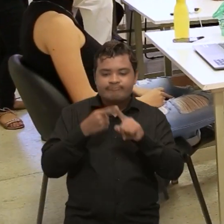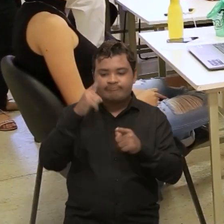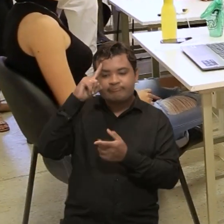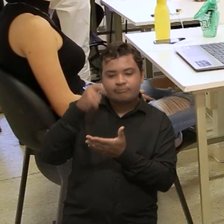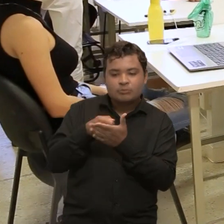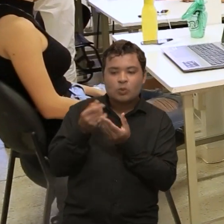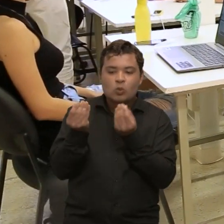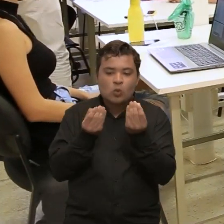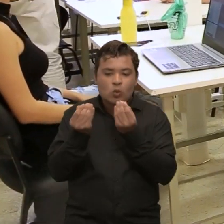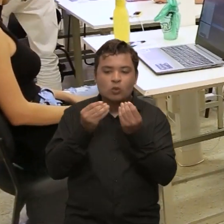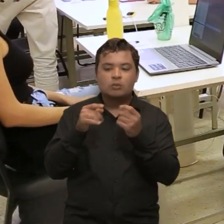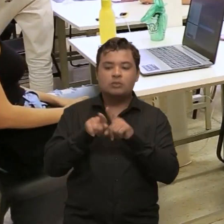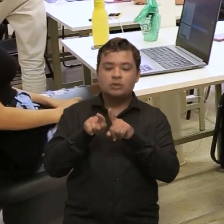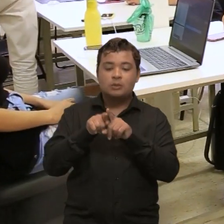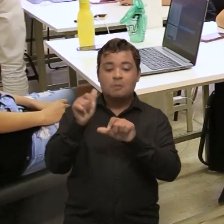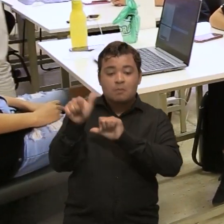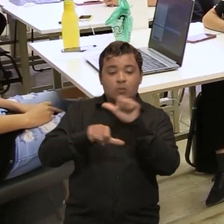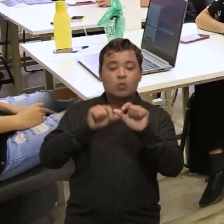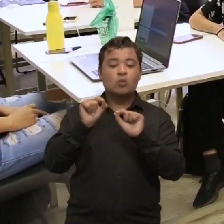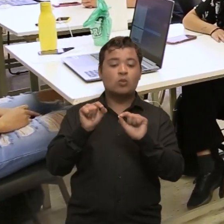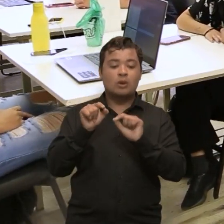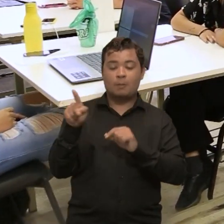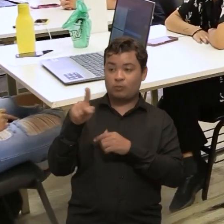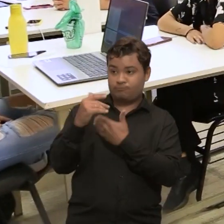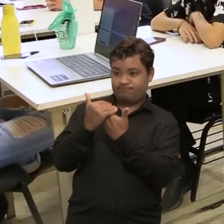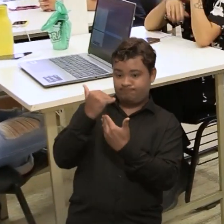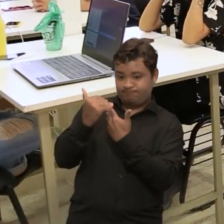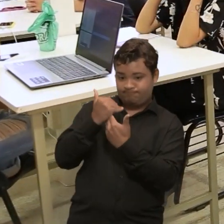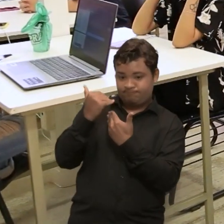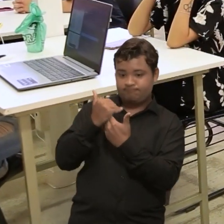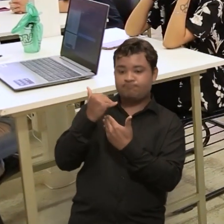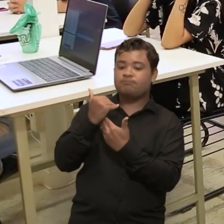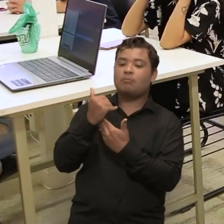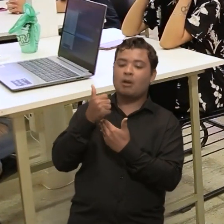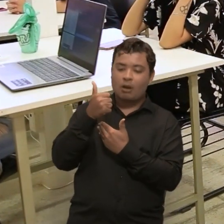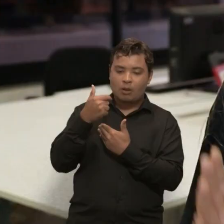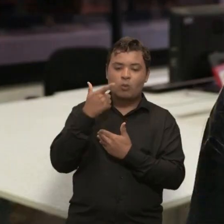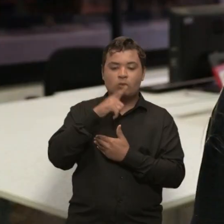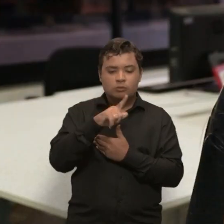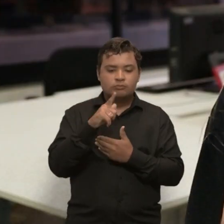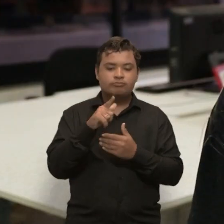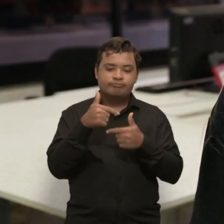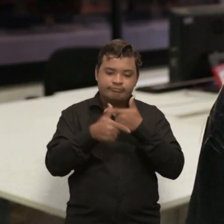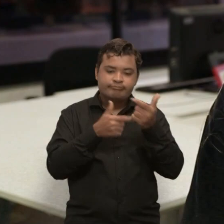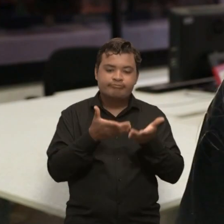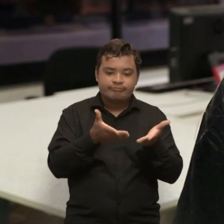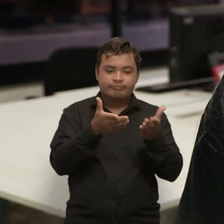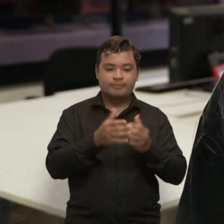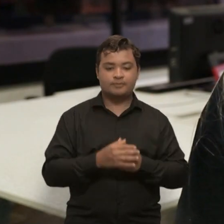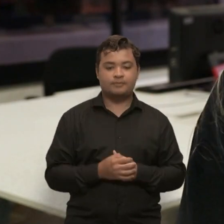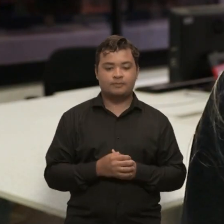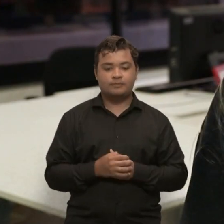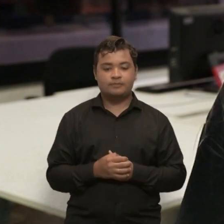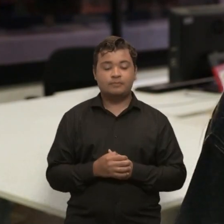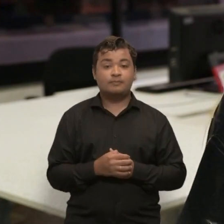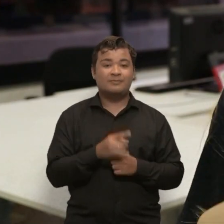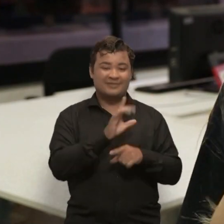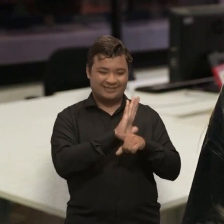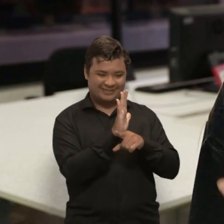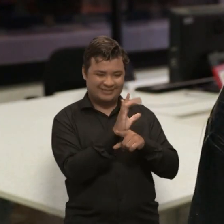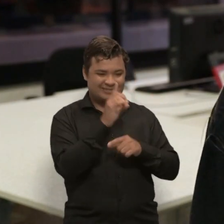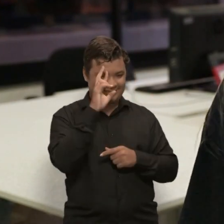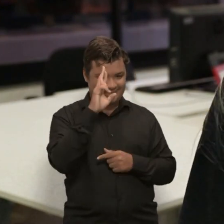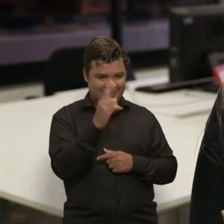história com as considerações do professor, né? Então a gente seguiu essa linha de trabalho. A diretora do curta, Pabline